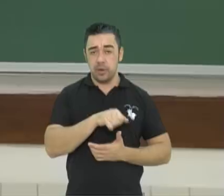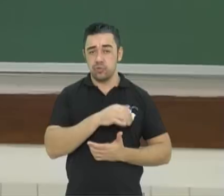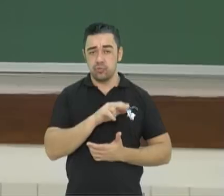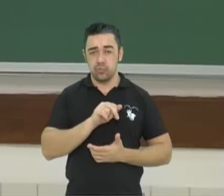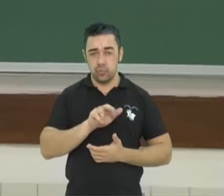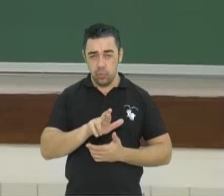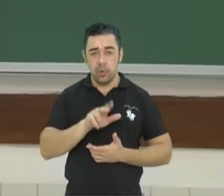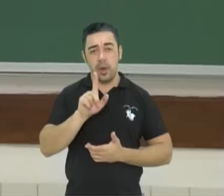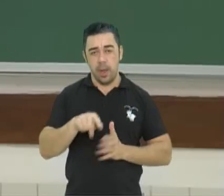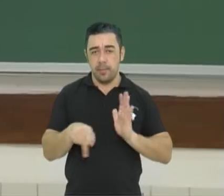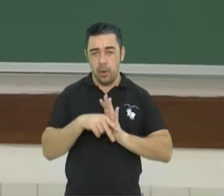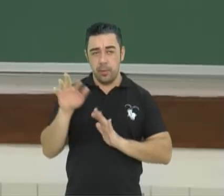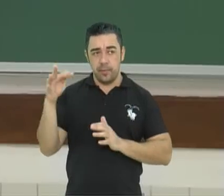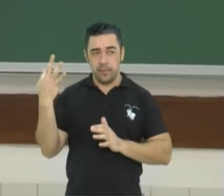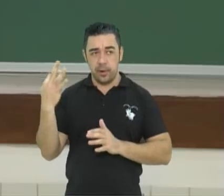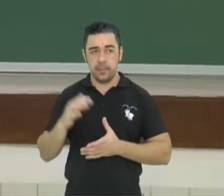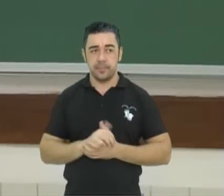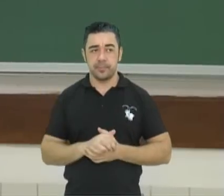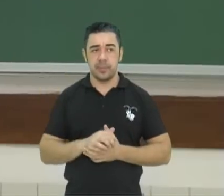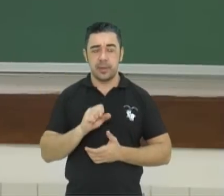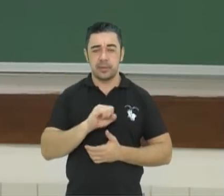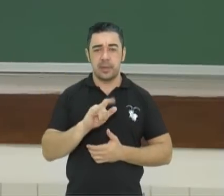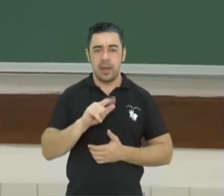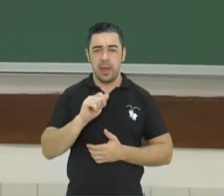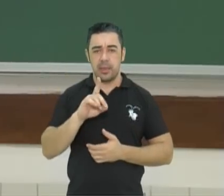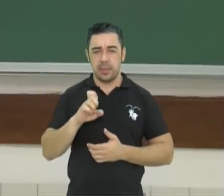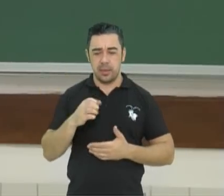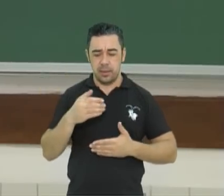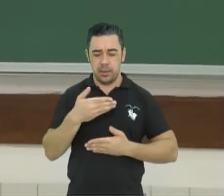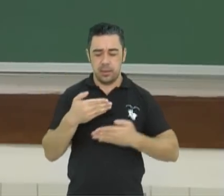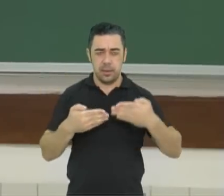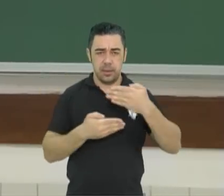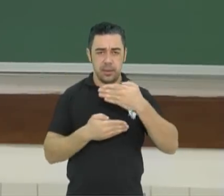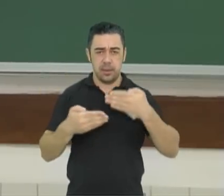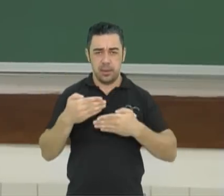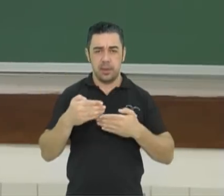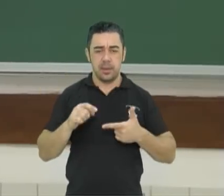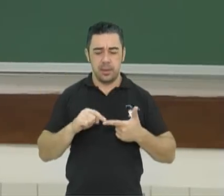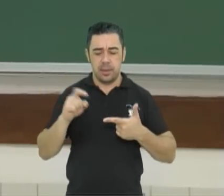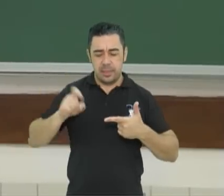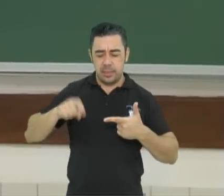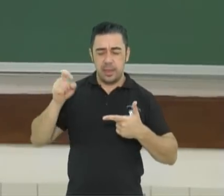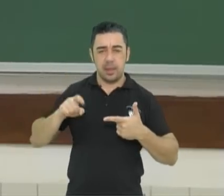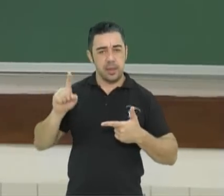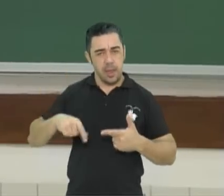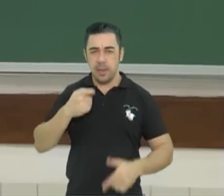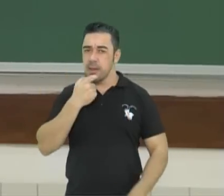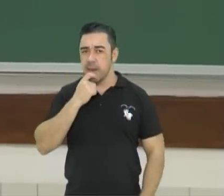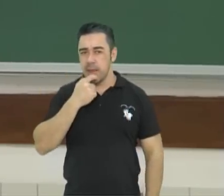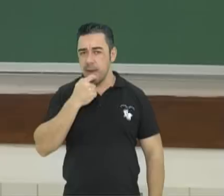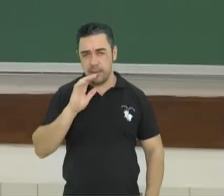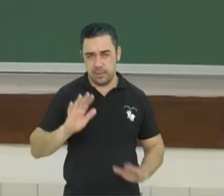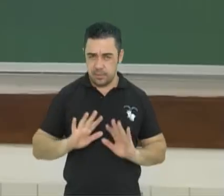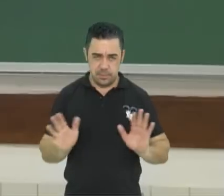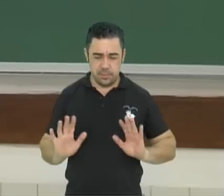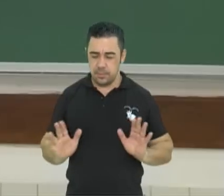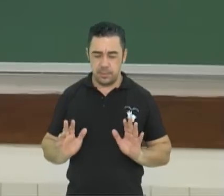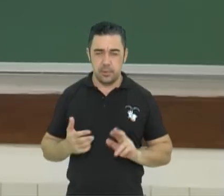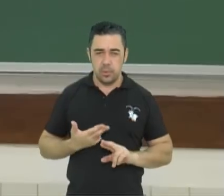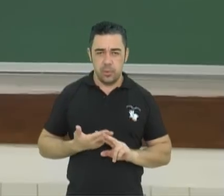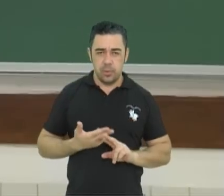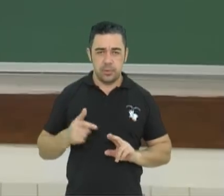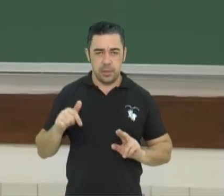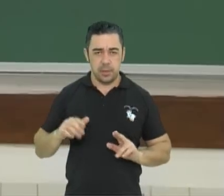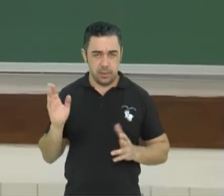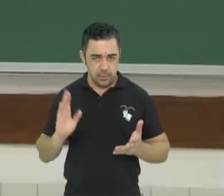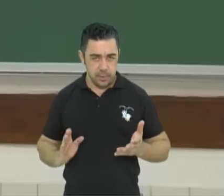abat jour. O slide e deletar são palavras de origem inglesa, né, que a gente aportuguesou e passa a utilizar hoje